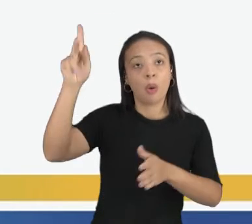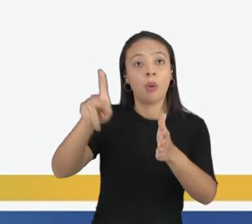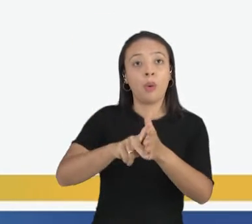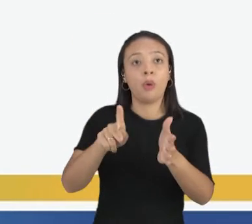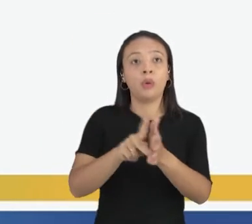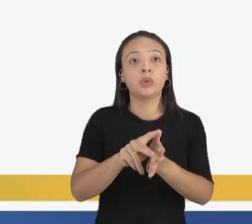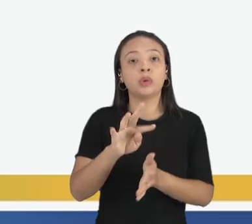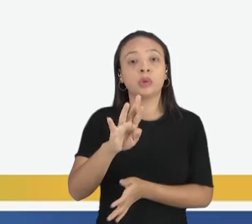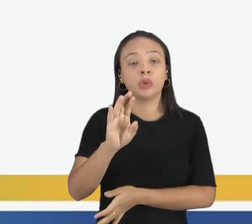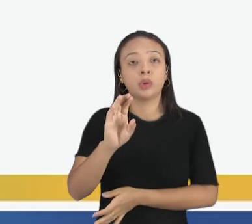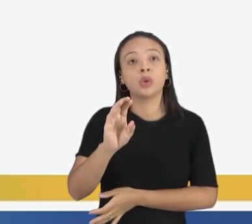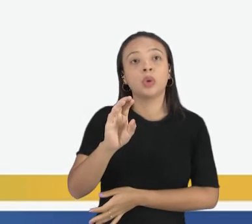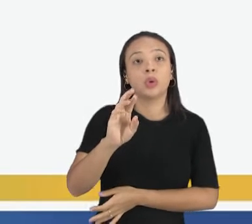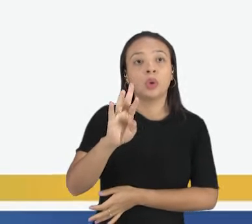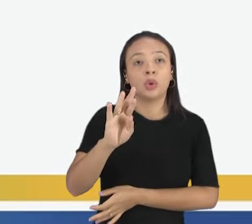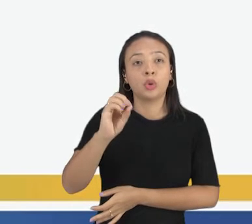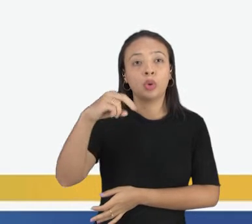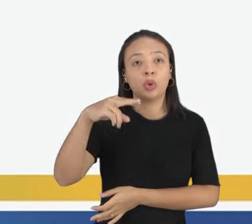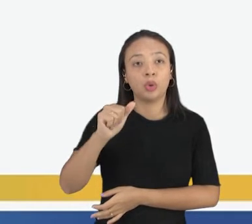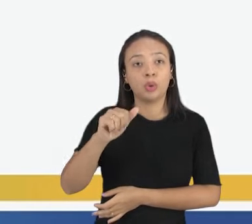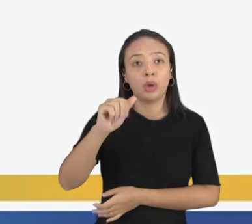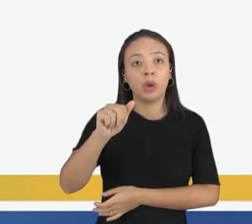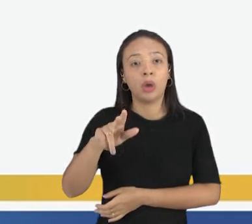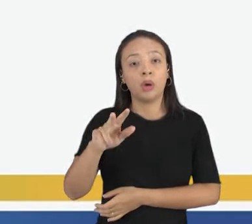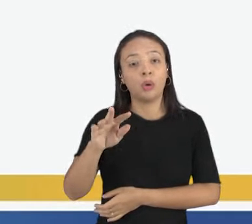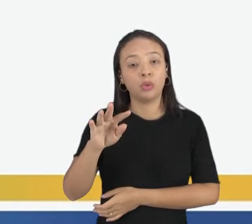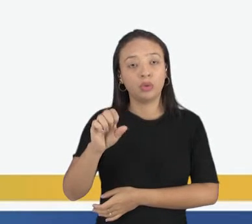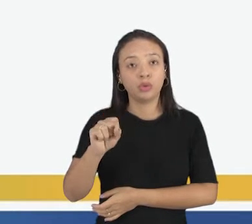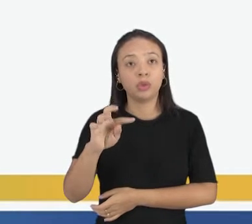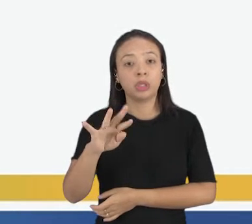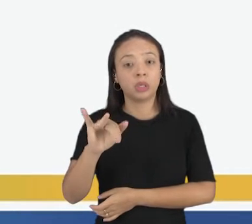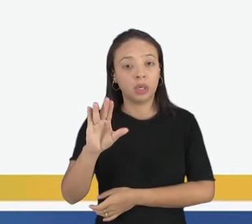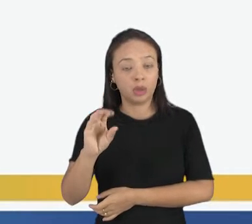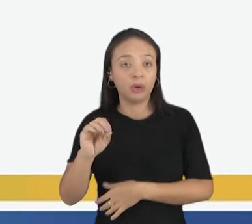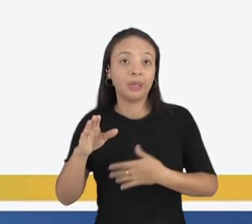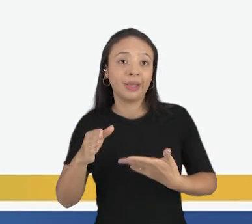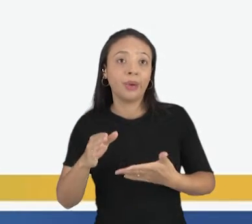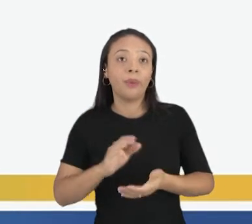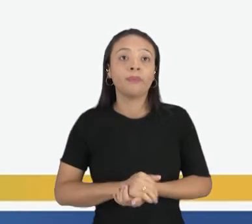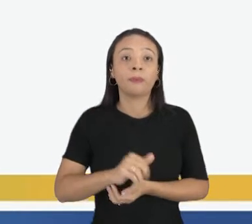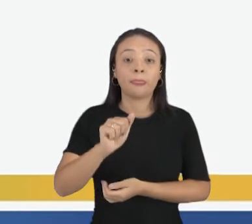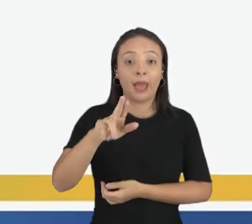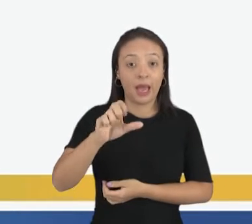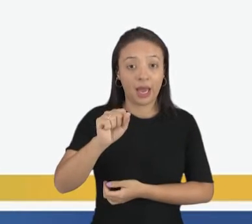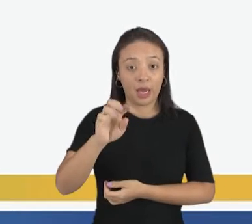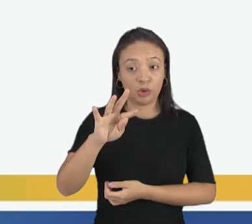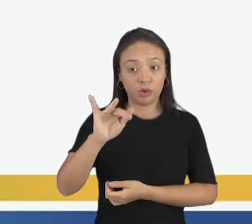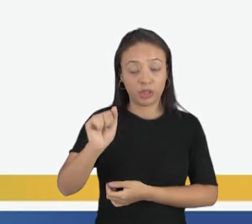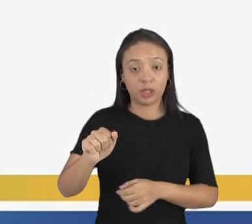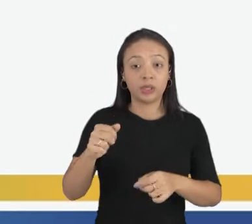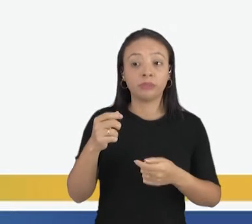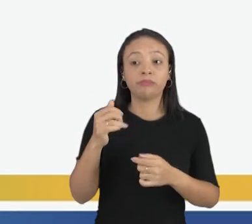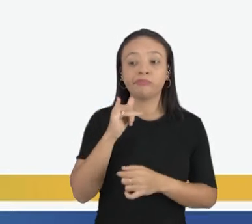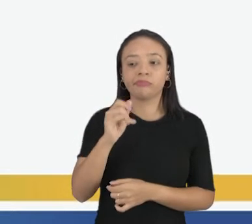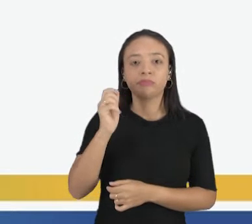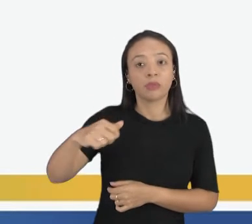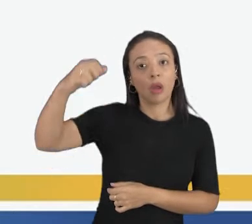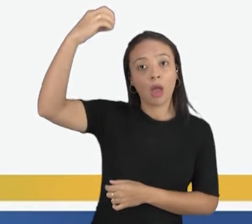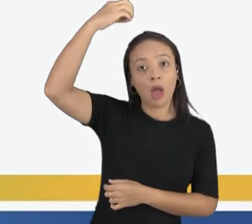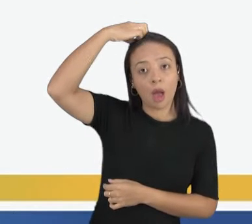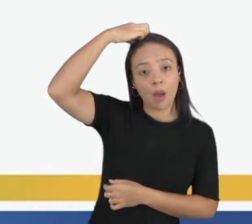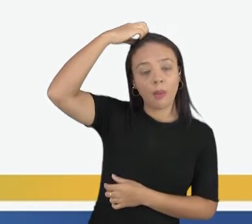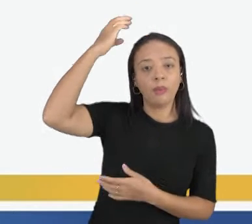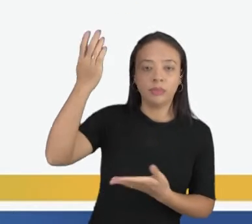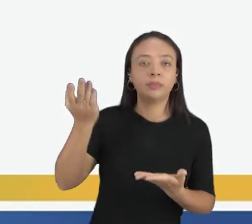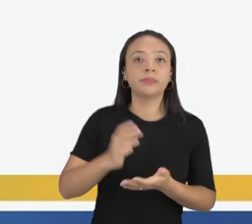esposa por um estudante sérvio, né? E aí então a Áustria culpou a Sérvia pelo atentado e declarou a guerra. Os aliados então da